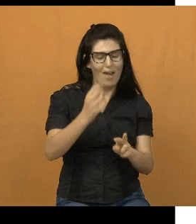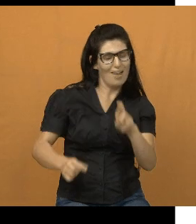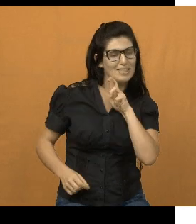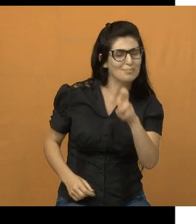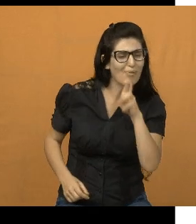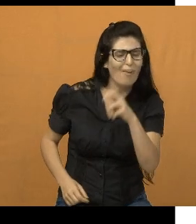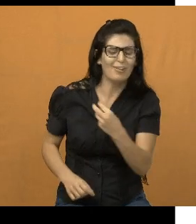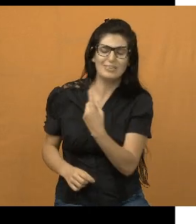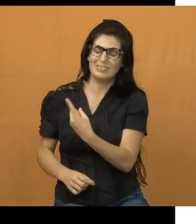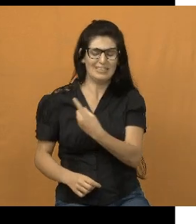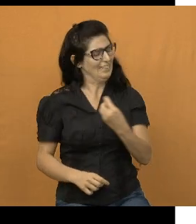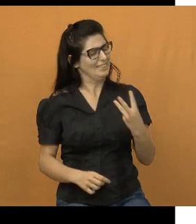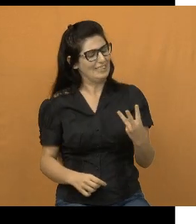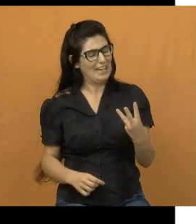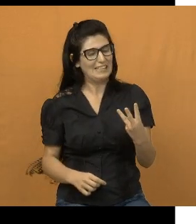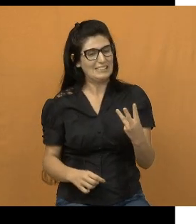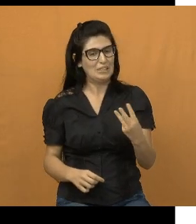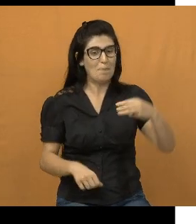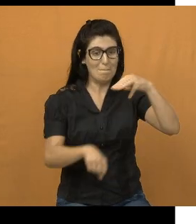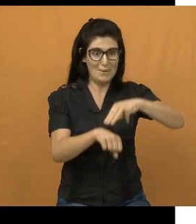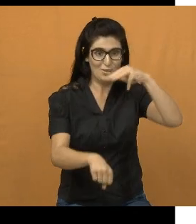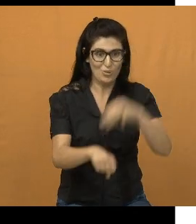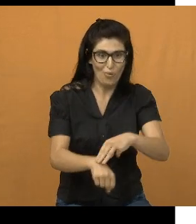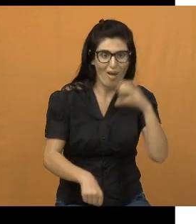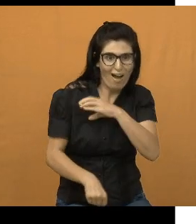em 13 minutos.